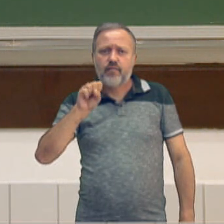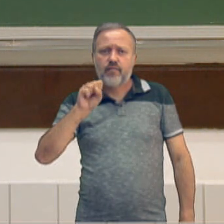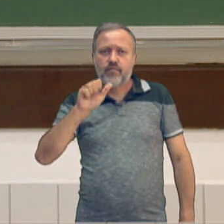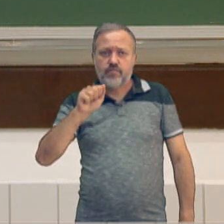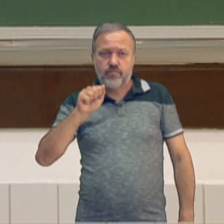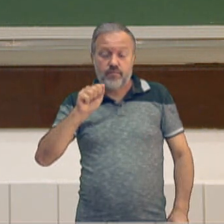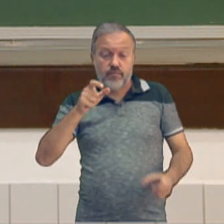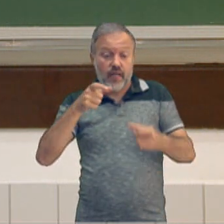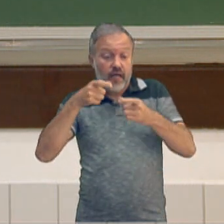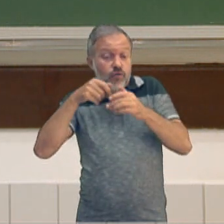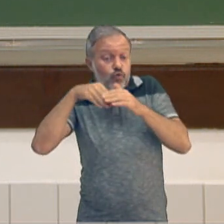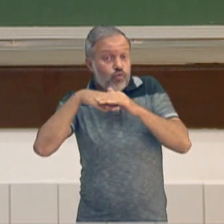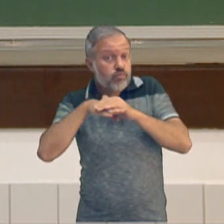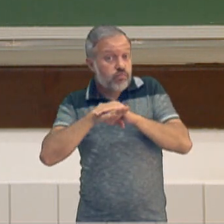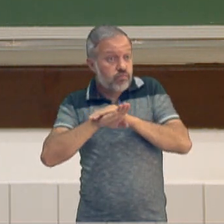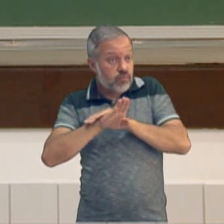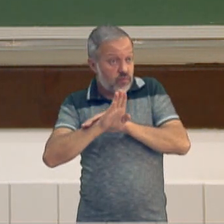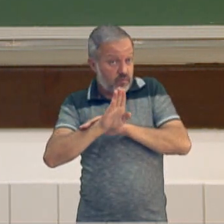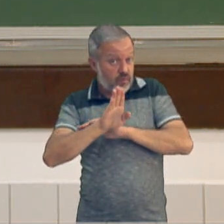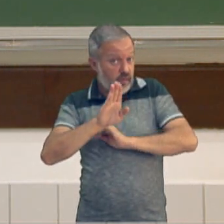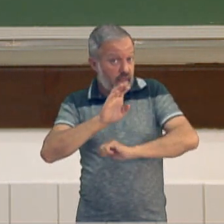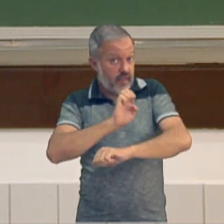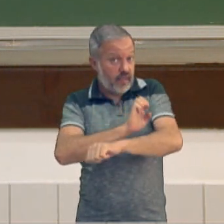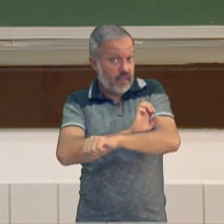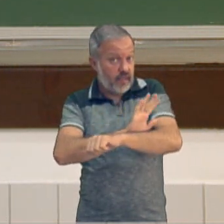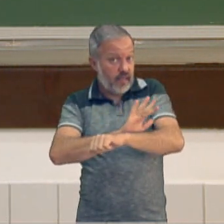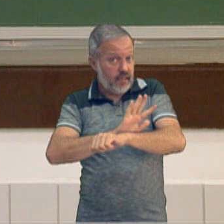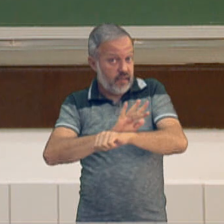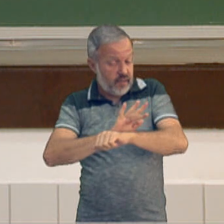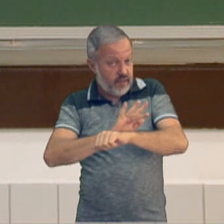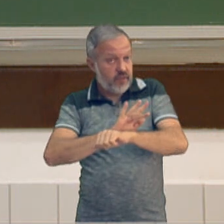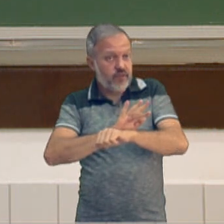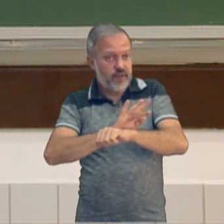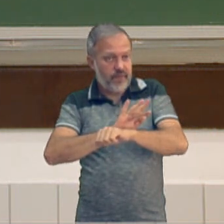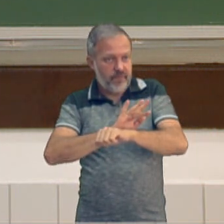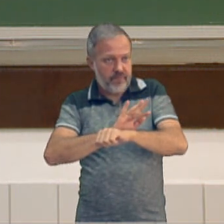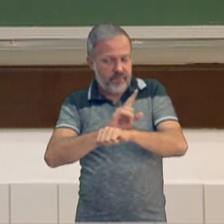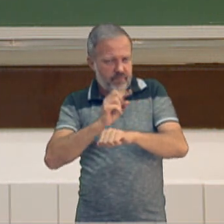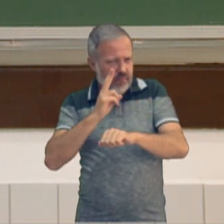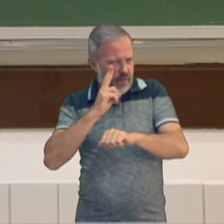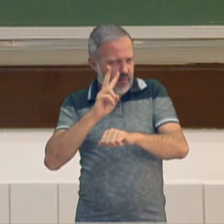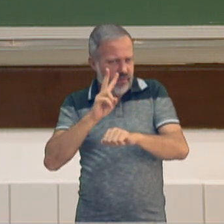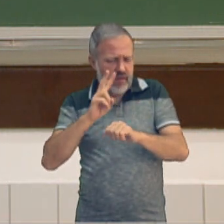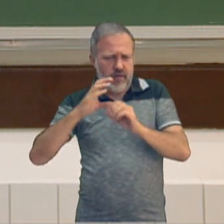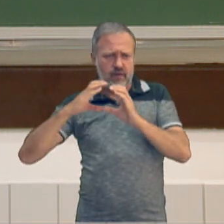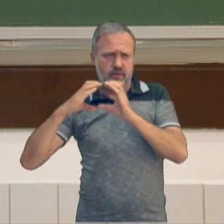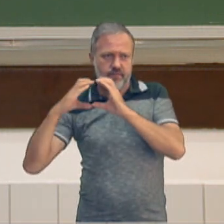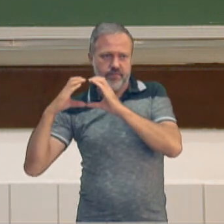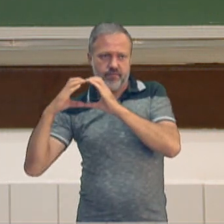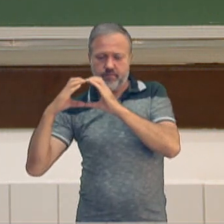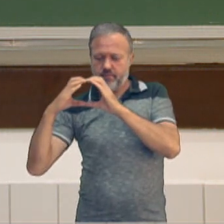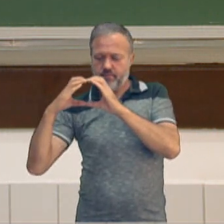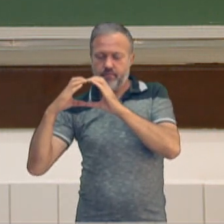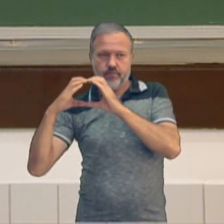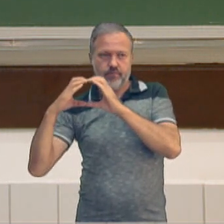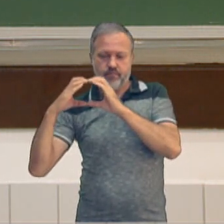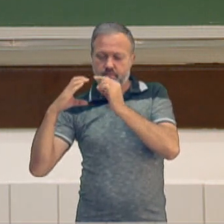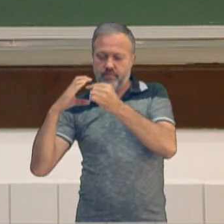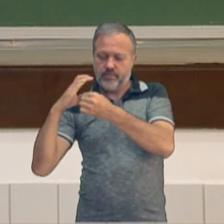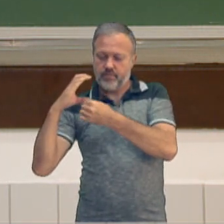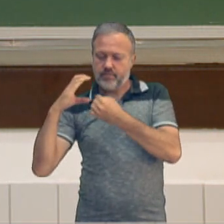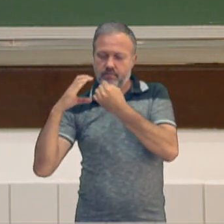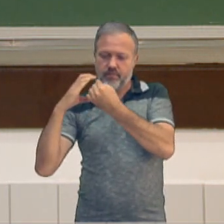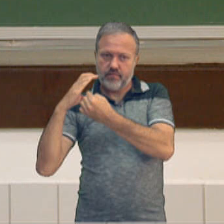em forma de gordura, em forma de lipídio. Tá? Então, aqui a gente está vendo um adipócito bem cheio, bem inflado, então ele está cheio de gordura, está